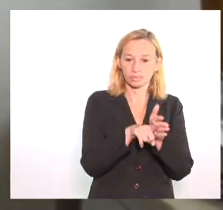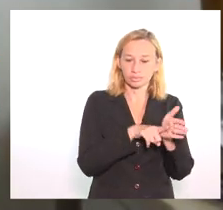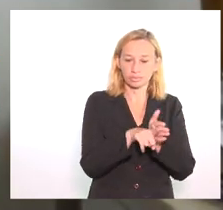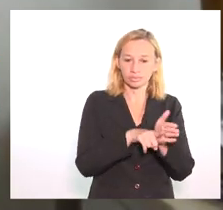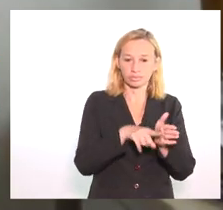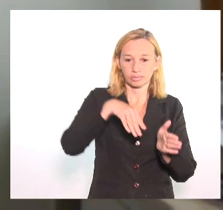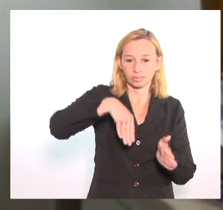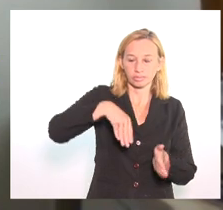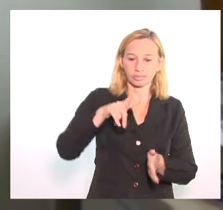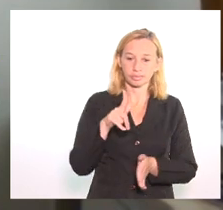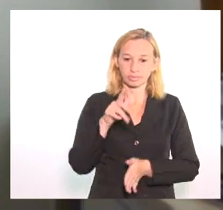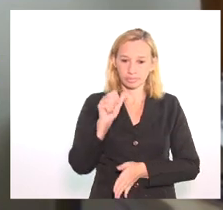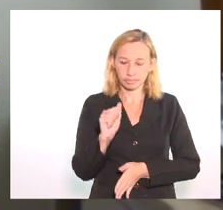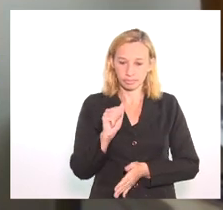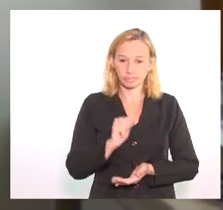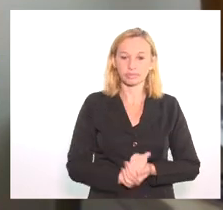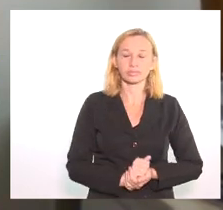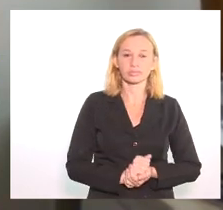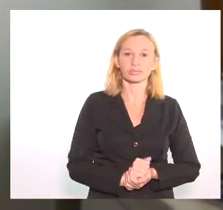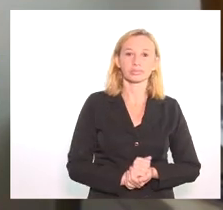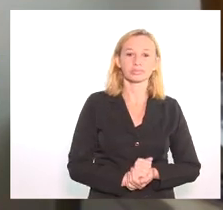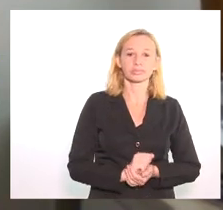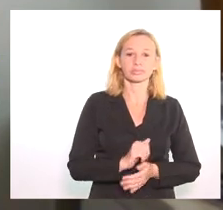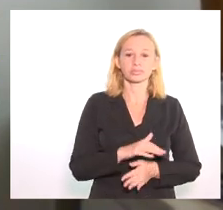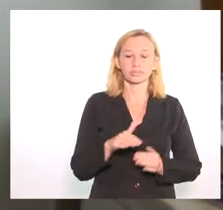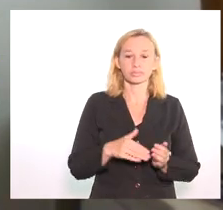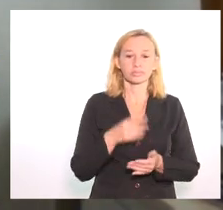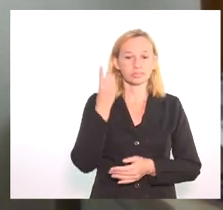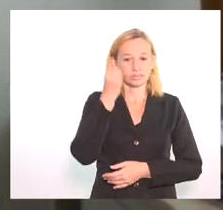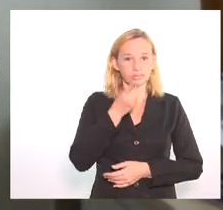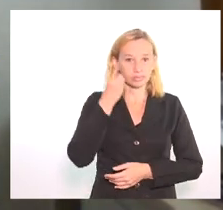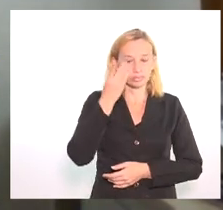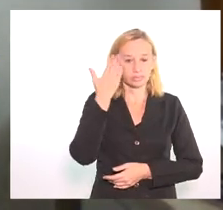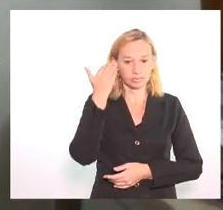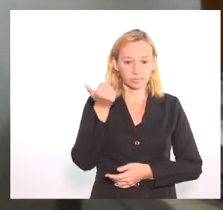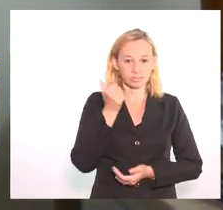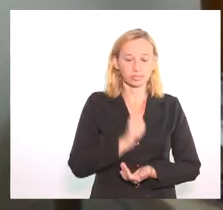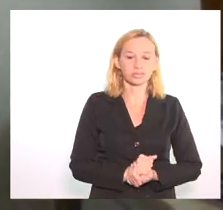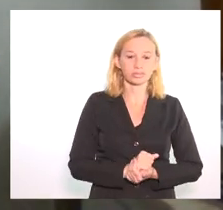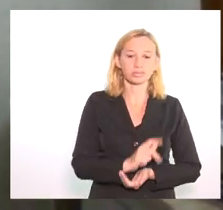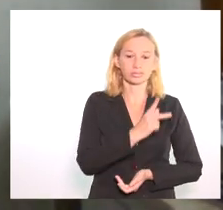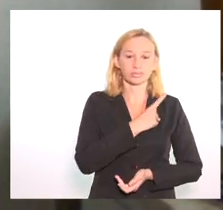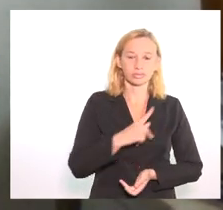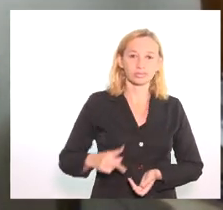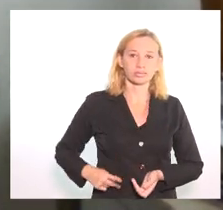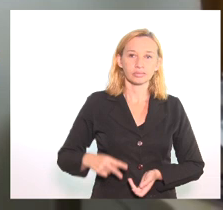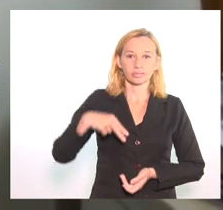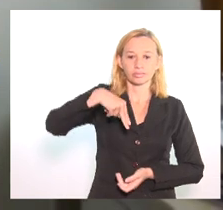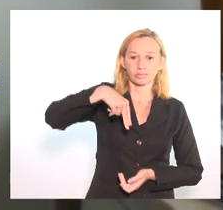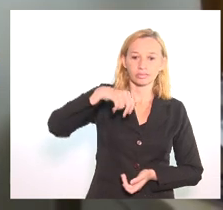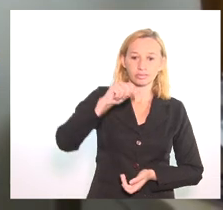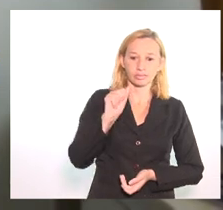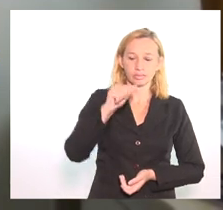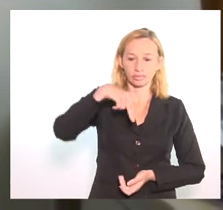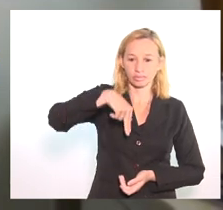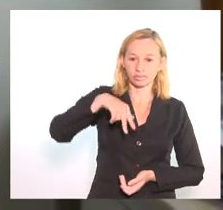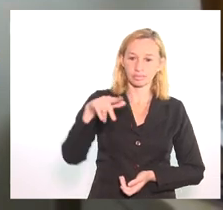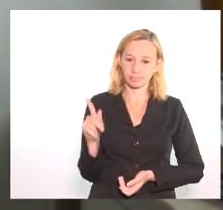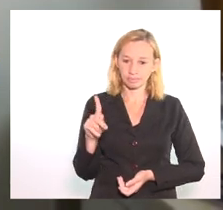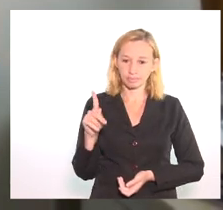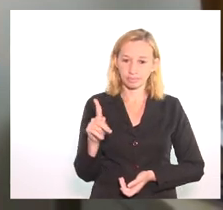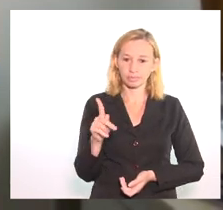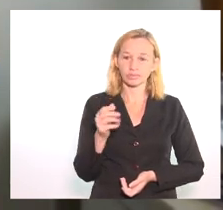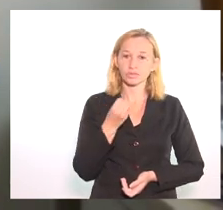Magda Chambriard, como sabem os senhores deputados e deputadas, foi presidente da NP por um